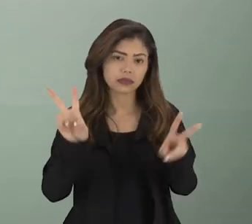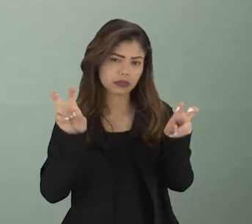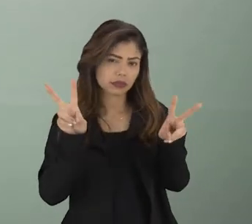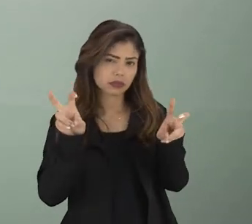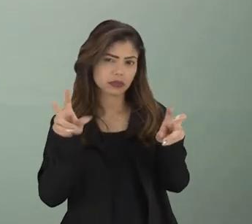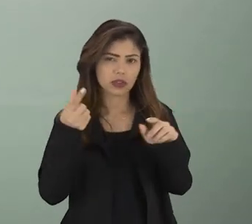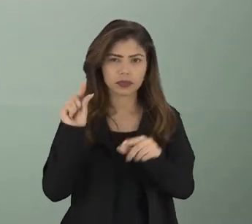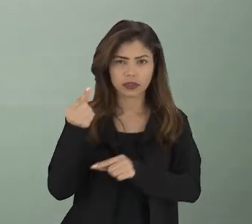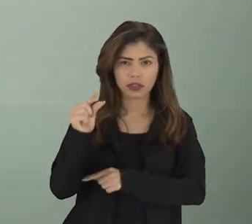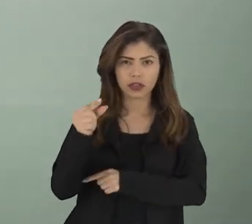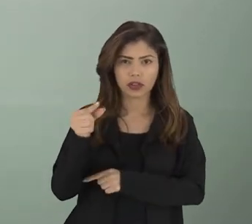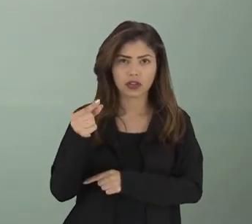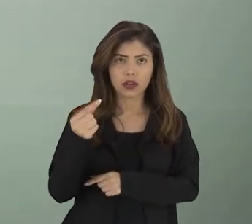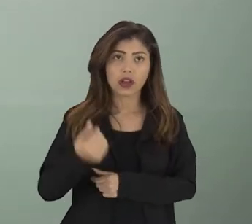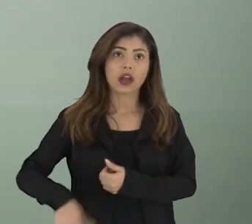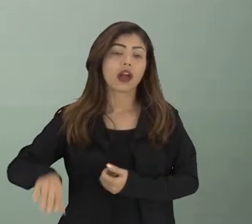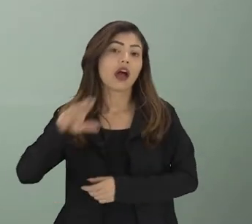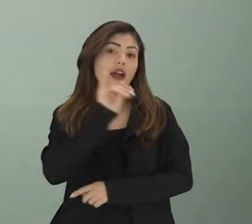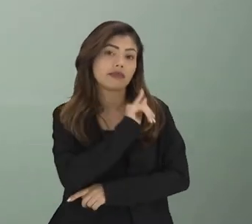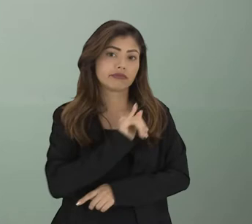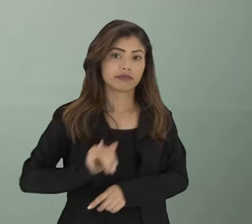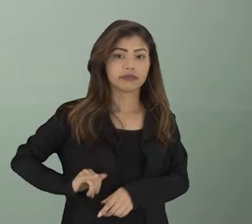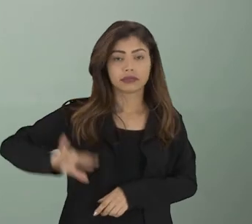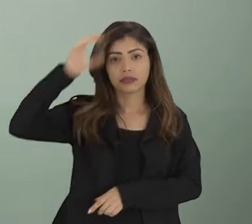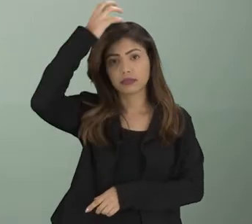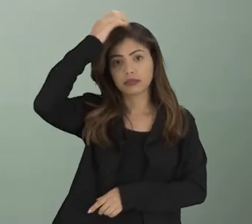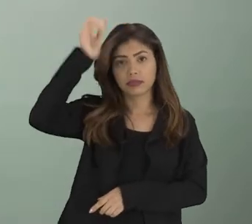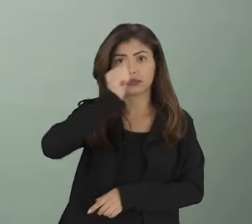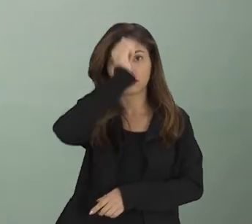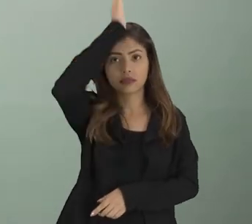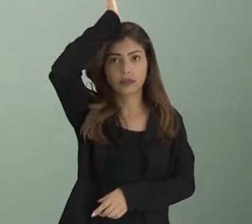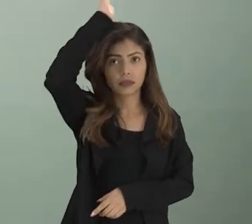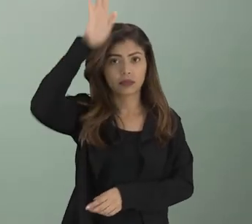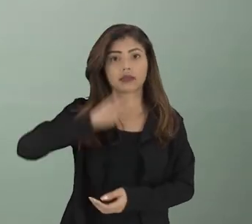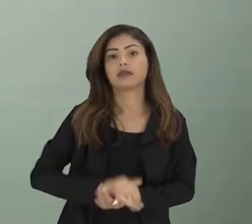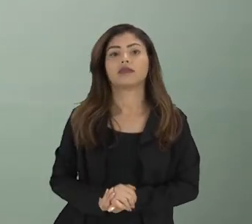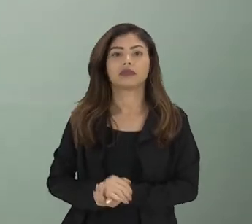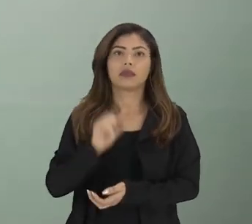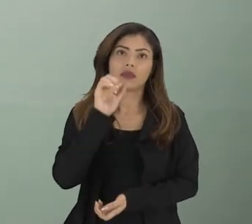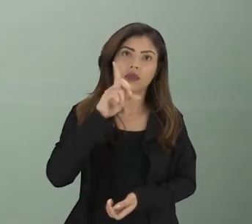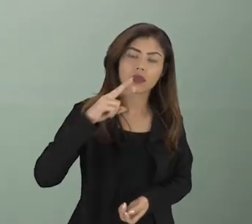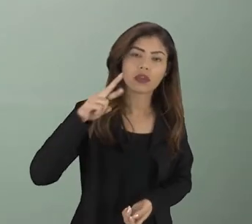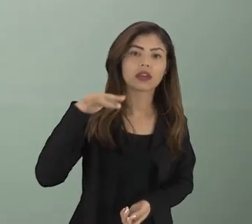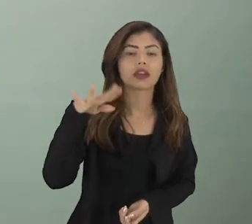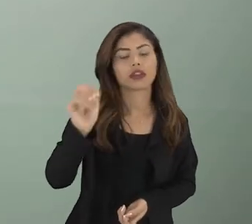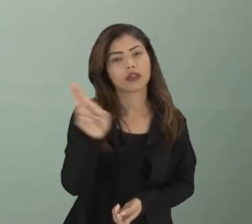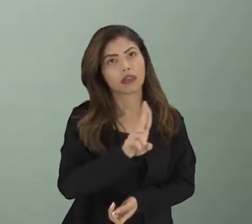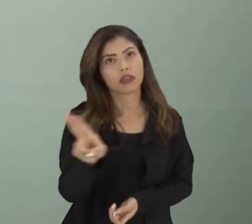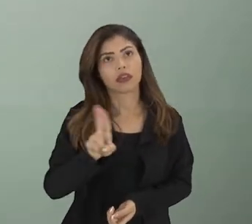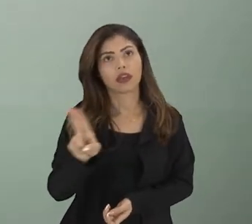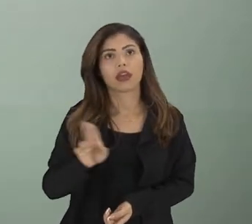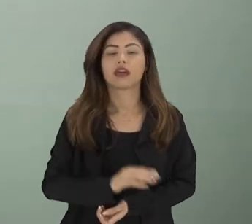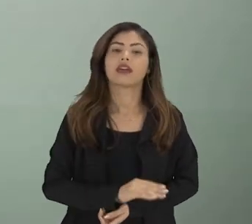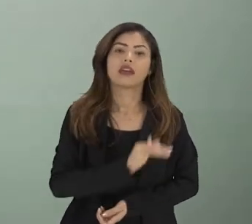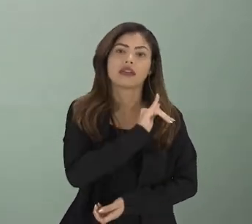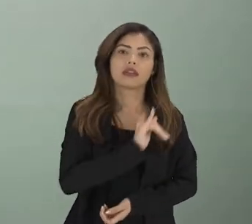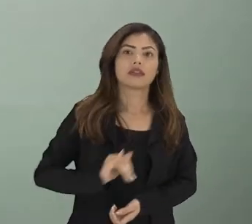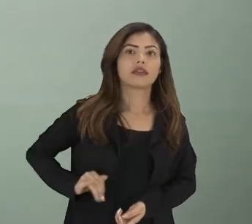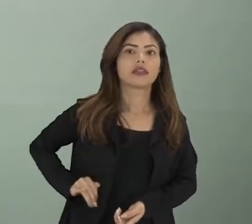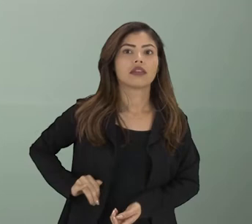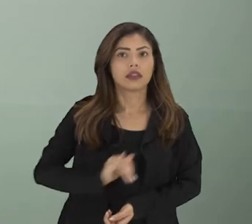um pouquinho sobre o império bizantino na realidade do império romano do oriente que posteriormente passou a ser chamado então de